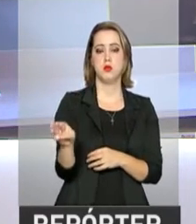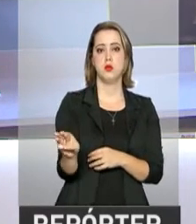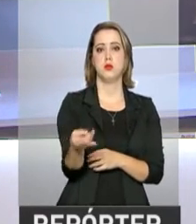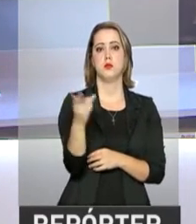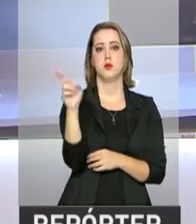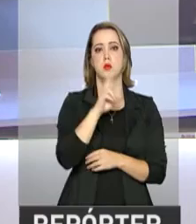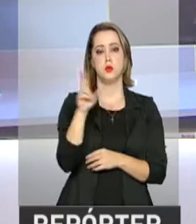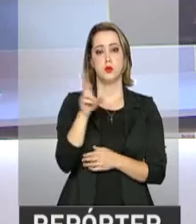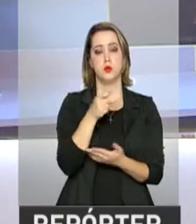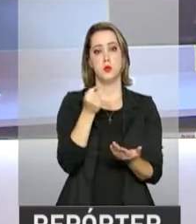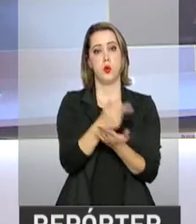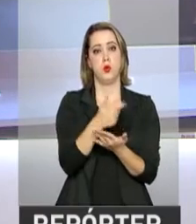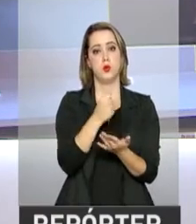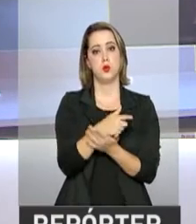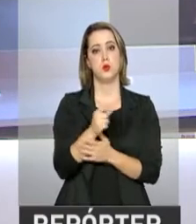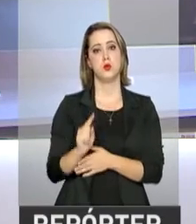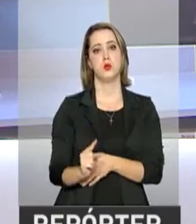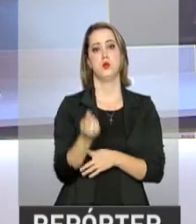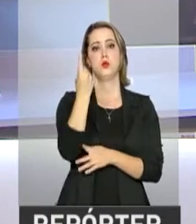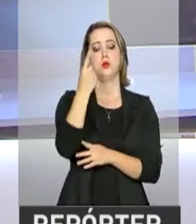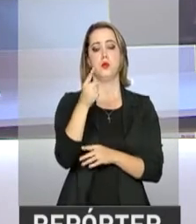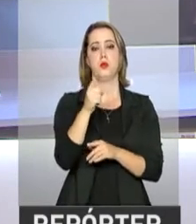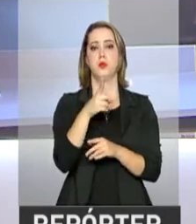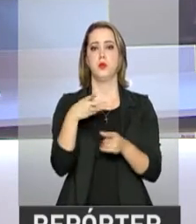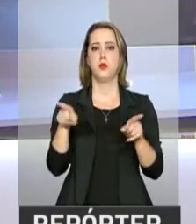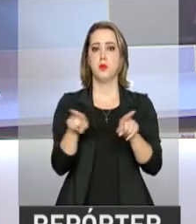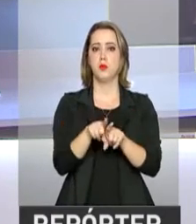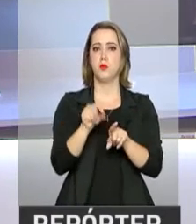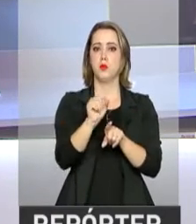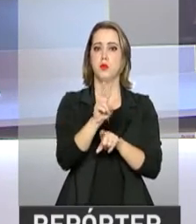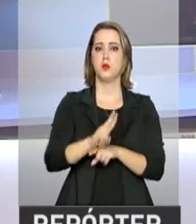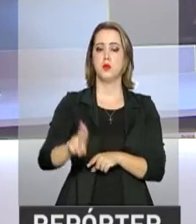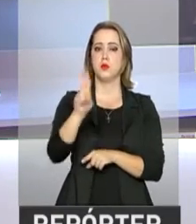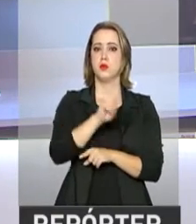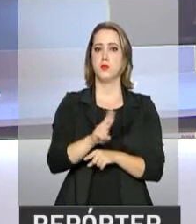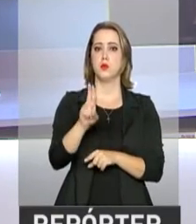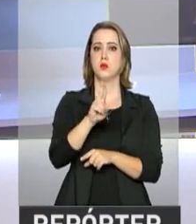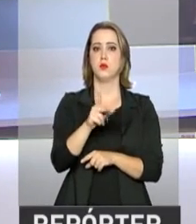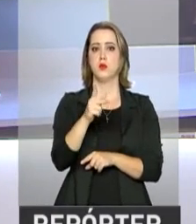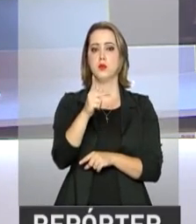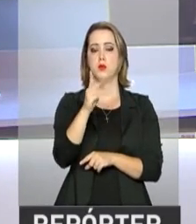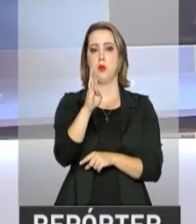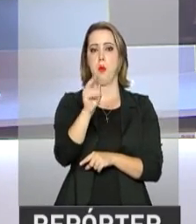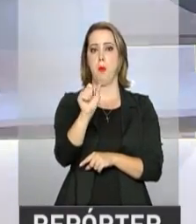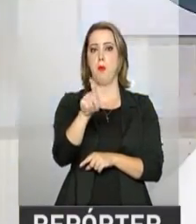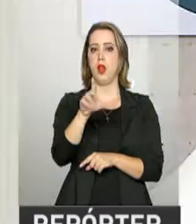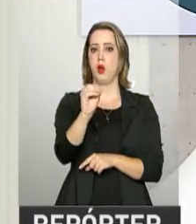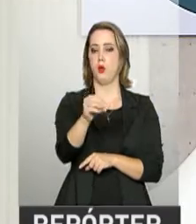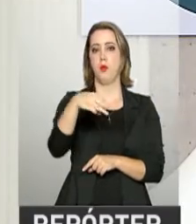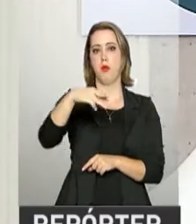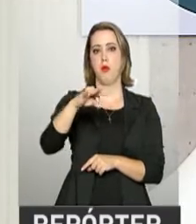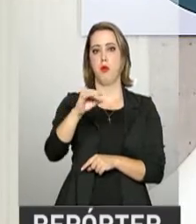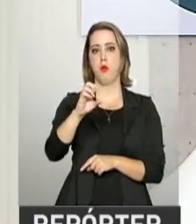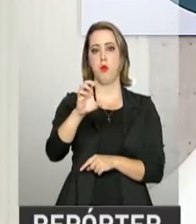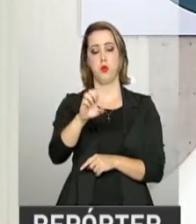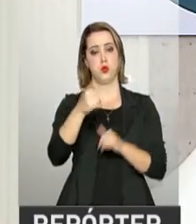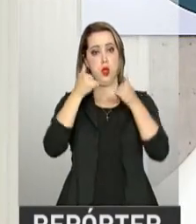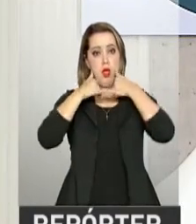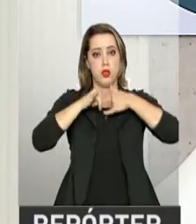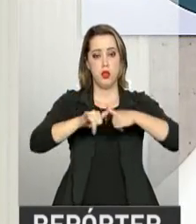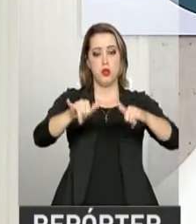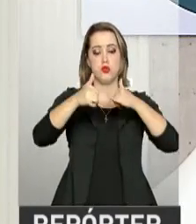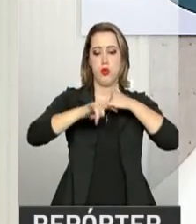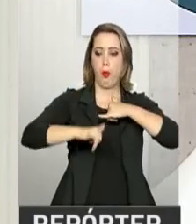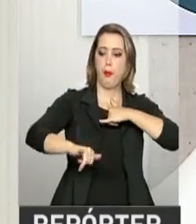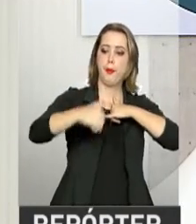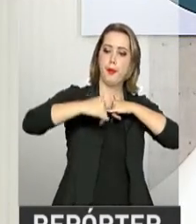do primeiro dos dois sistemas de transmissão que vão ser instalados na usina de belo monte para escoamento da energia elétrica